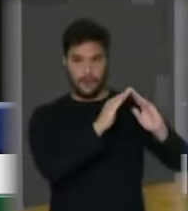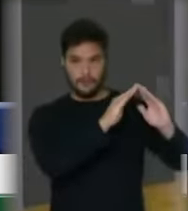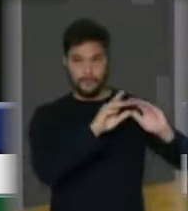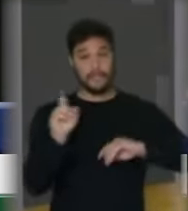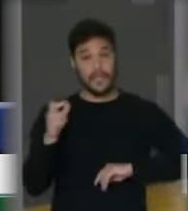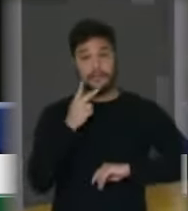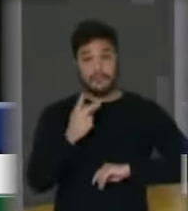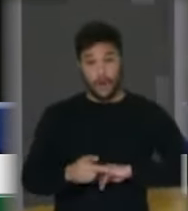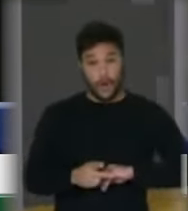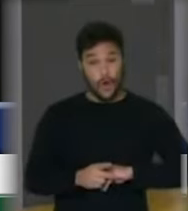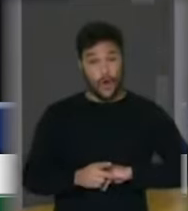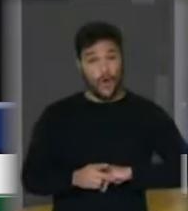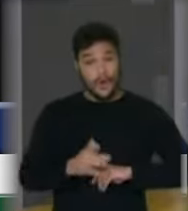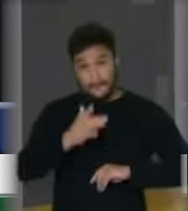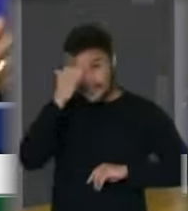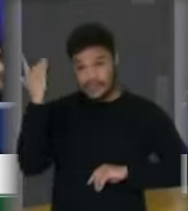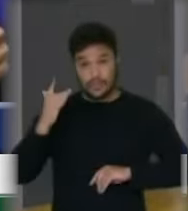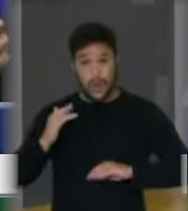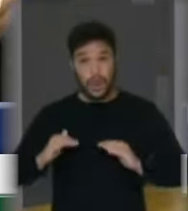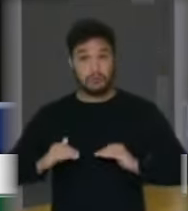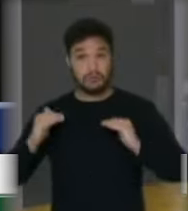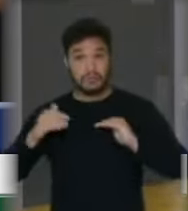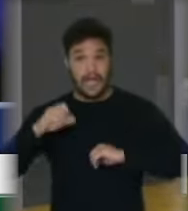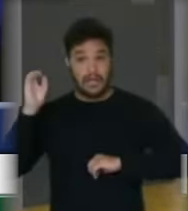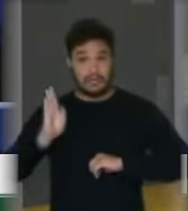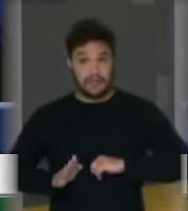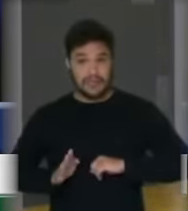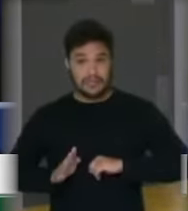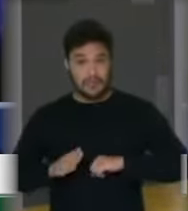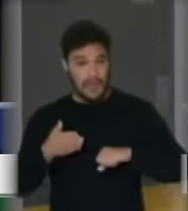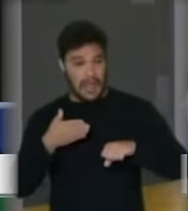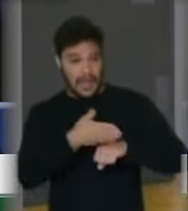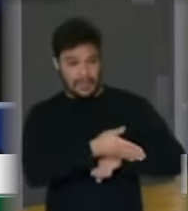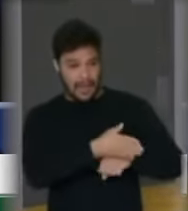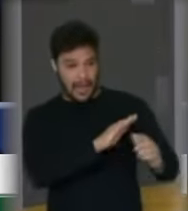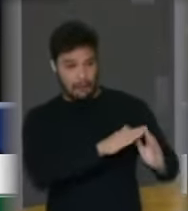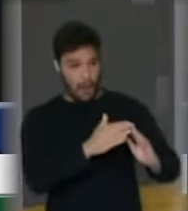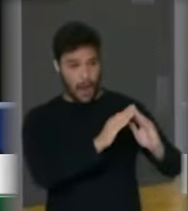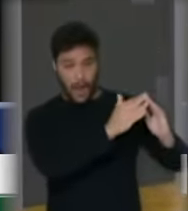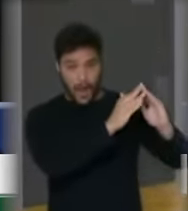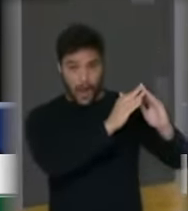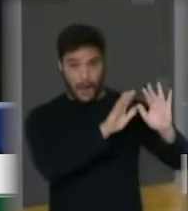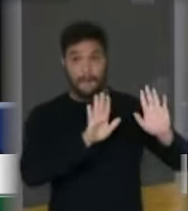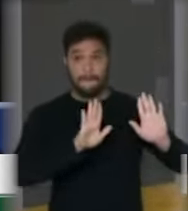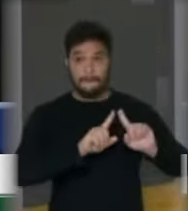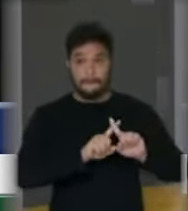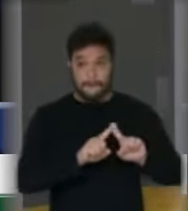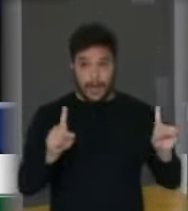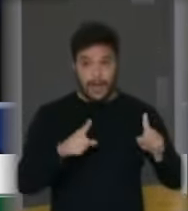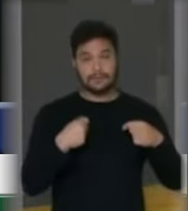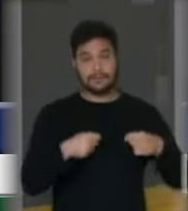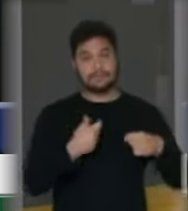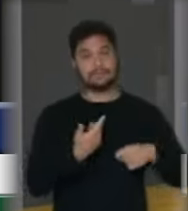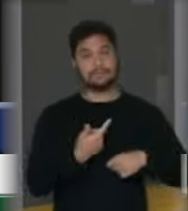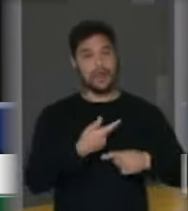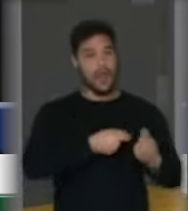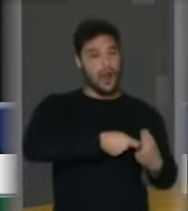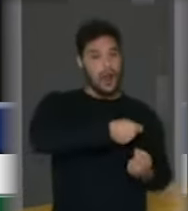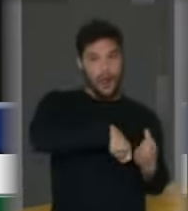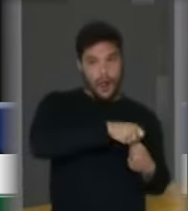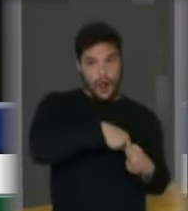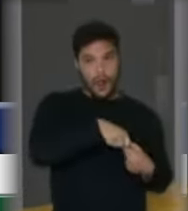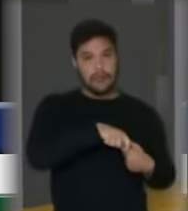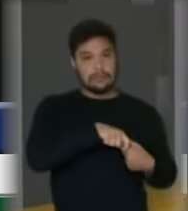nenhuma autoridade do Brasil ou de qualquer lugar do mundo entraria ali sem autorização das lideranças